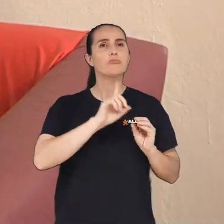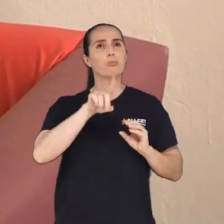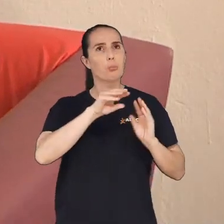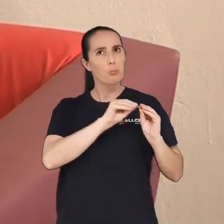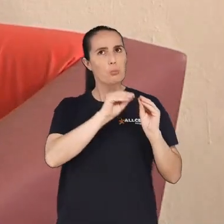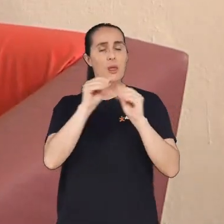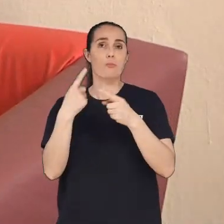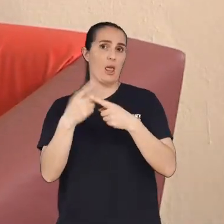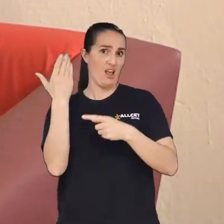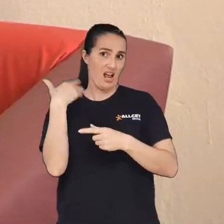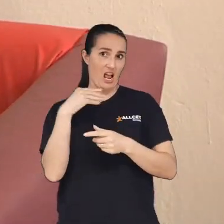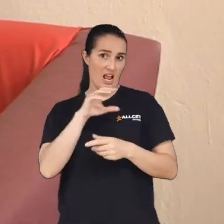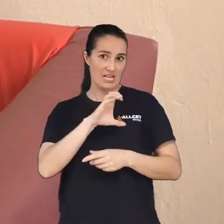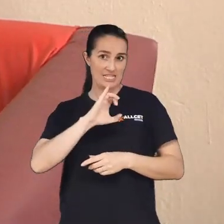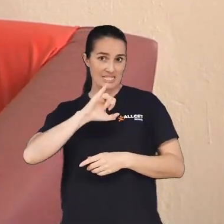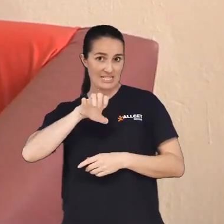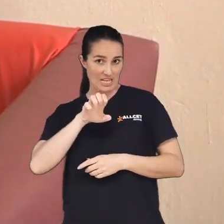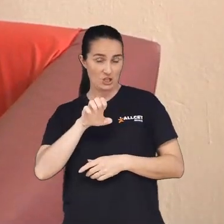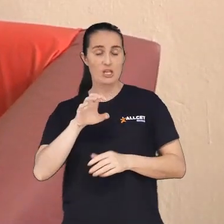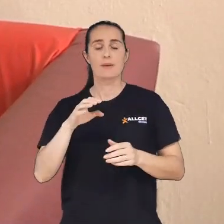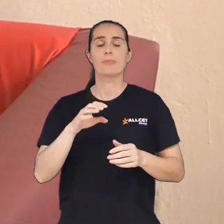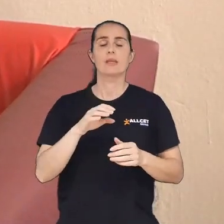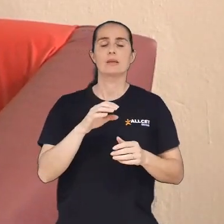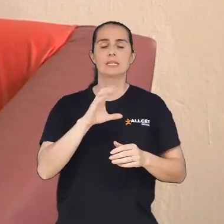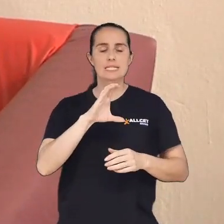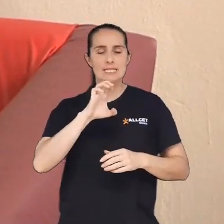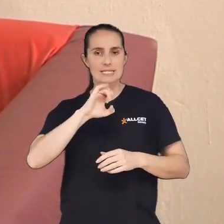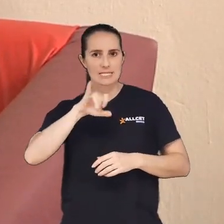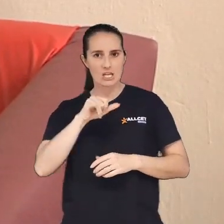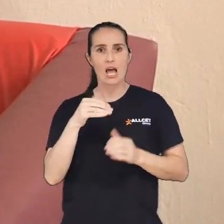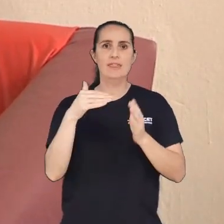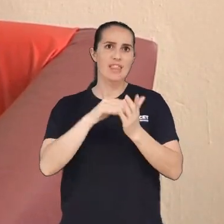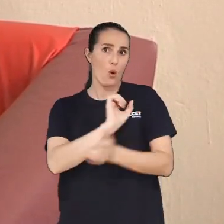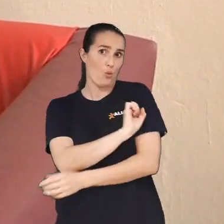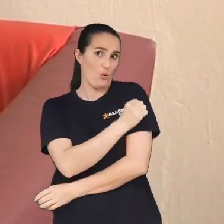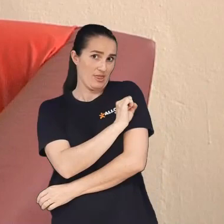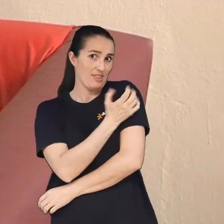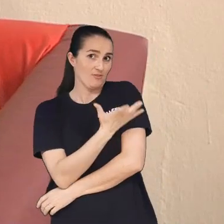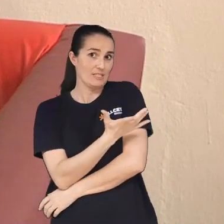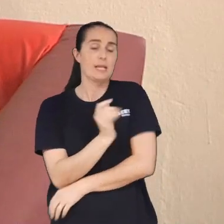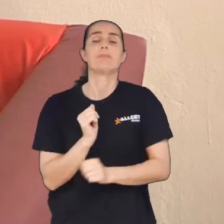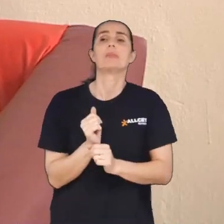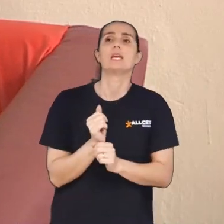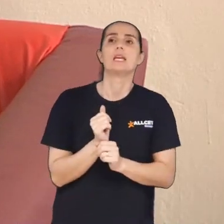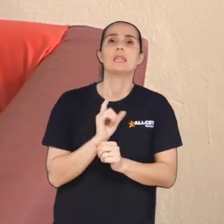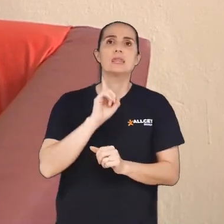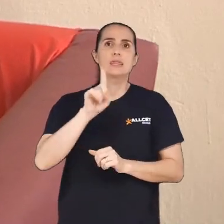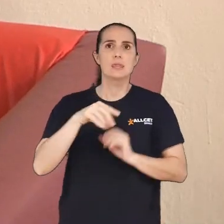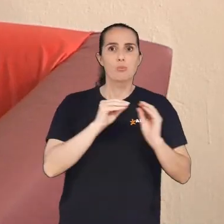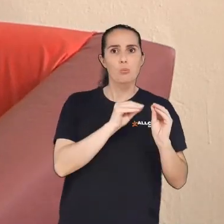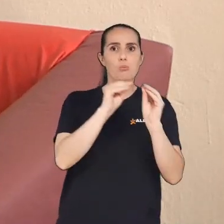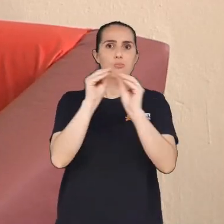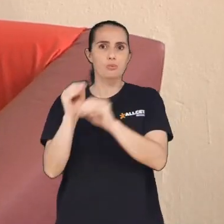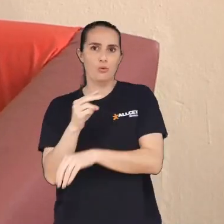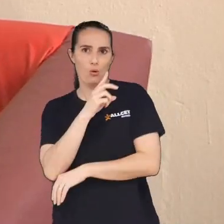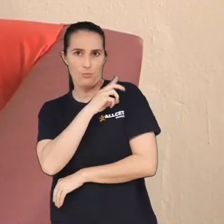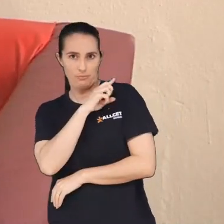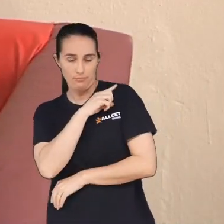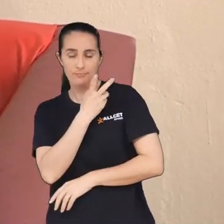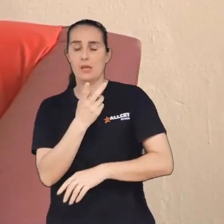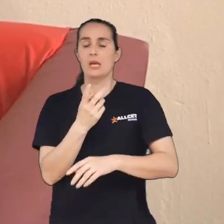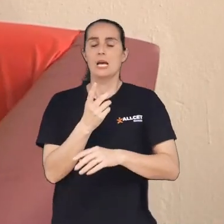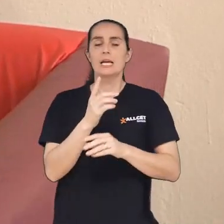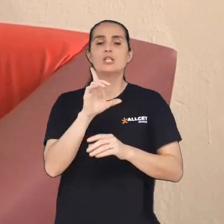evangélico, que naquele período só ia até a 8ª série, nem sei se hoje chamam assim também. Aí eu fui para o Divina Providência